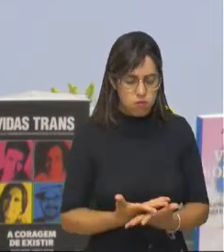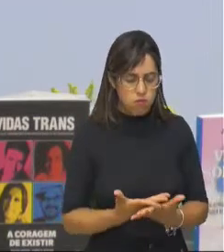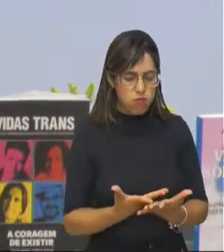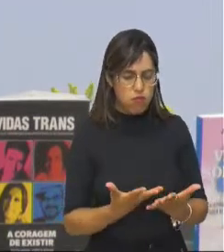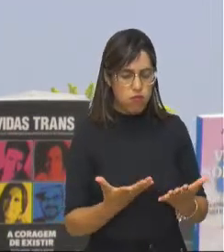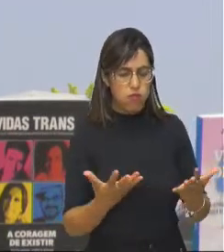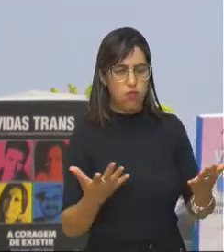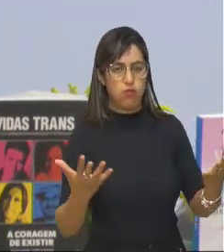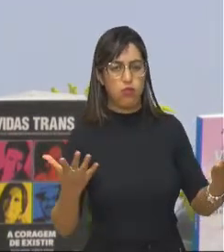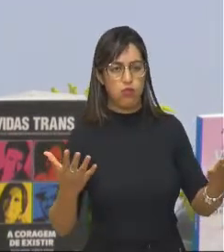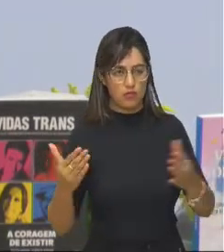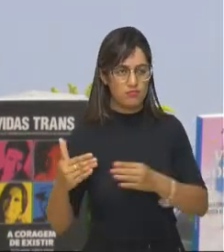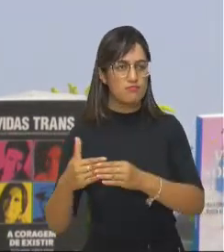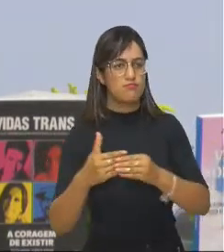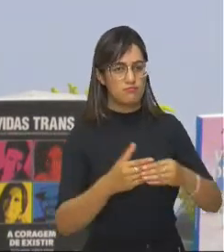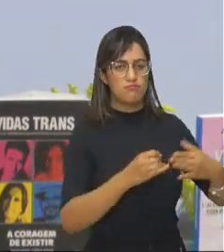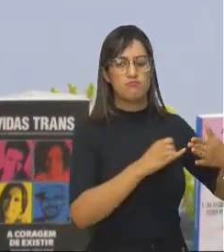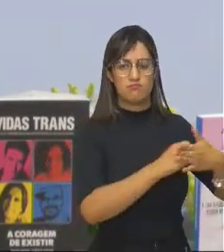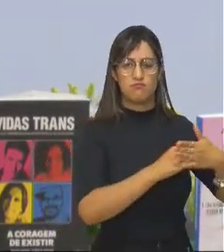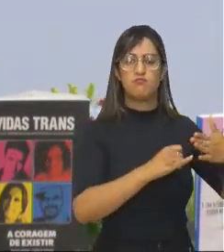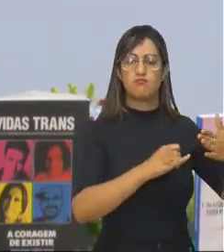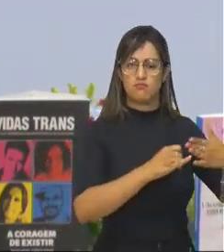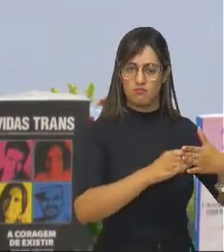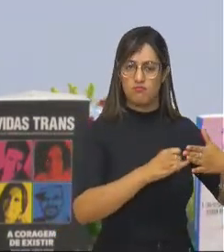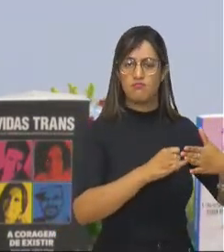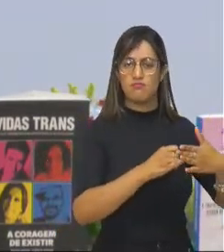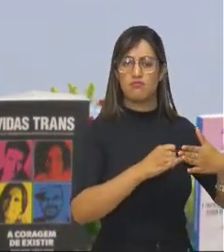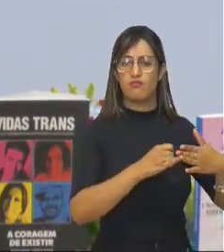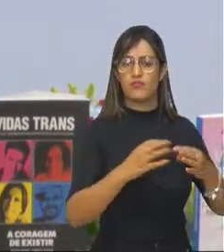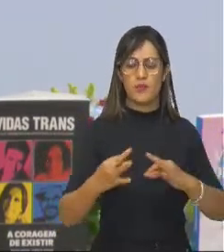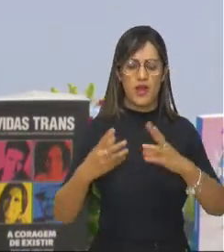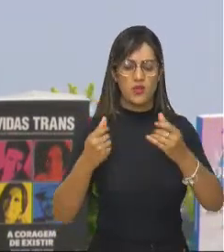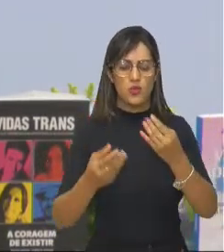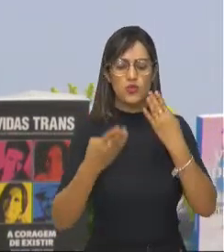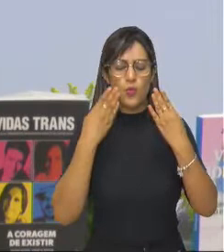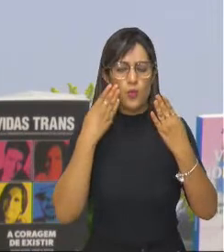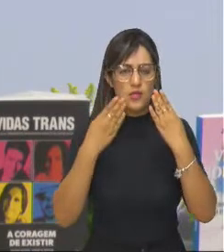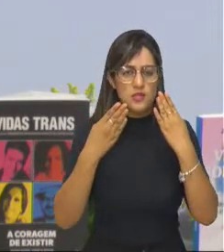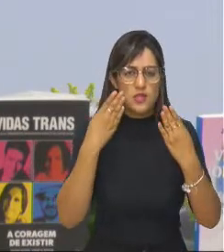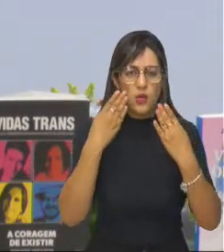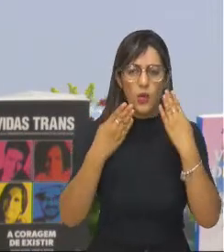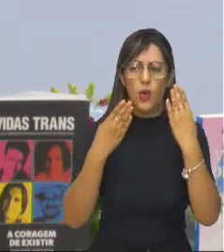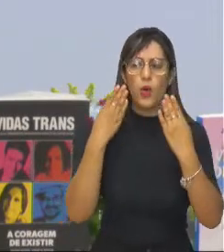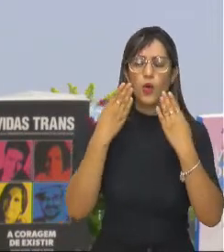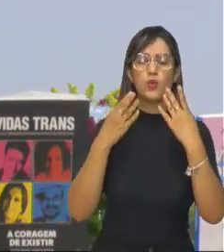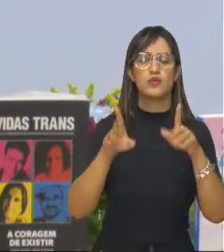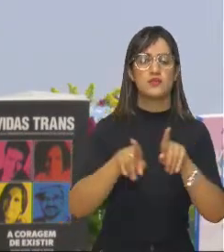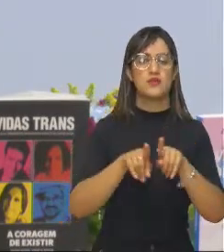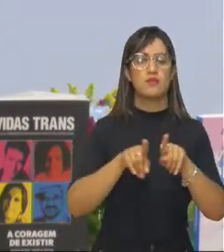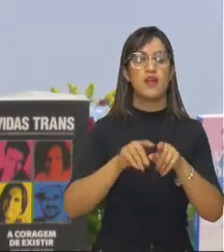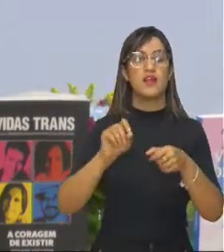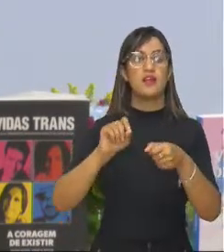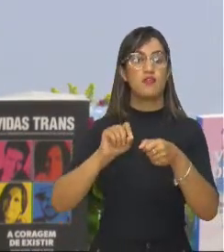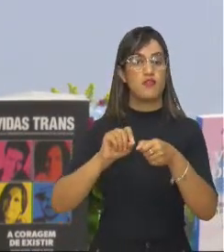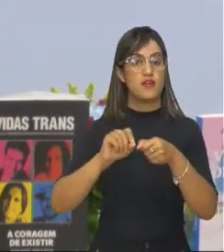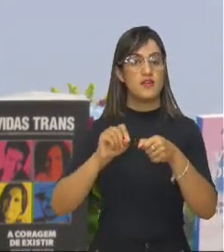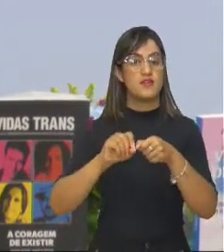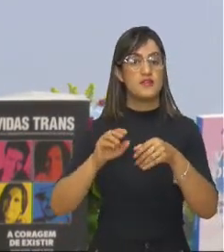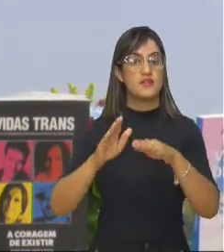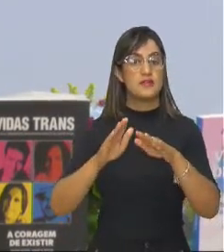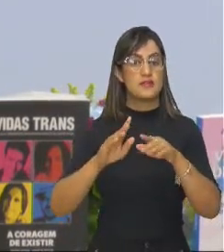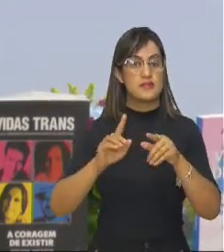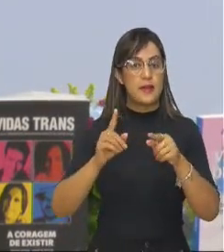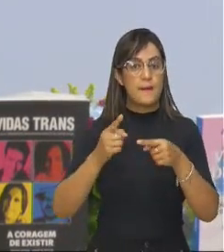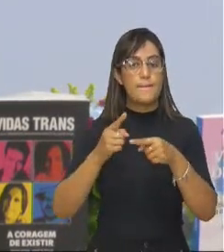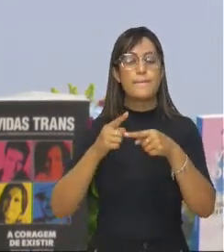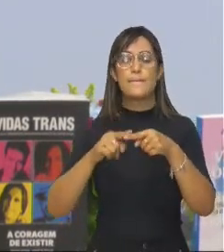levar para as instituições, temos que falar para outras psicólogas, psicólogos, temos que fazer mais formação, com muita